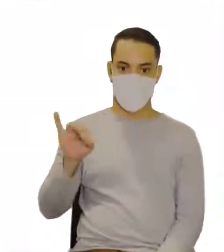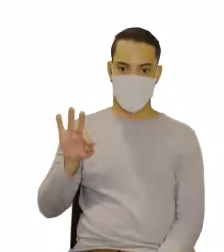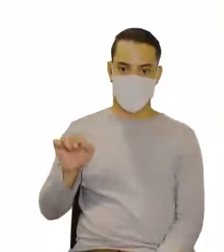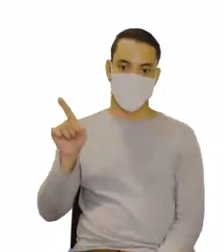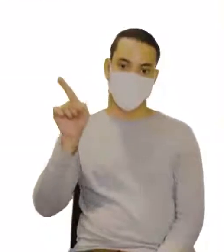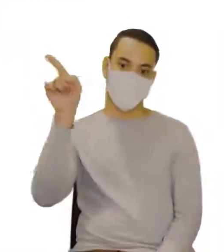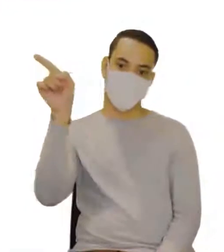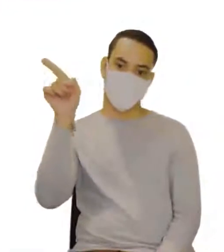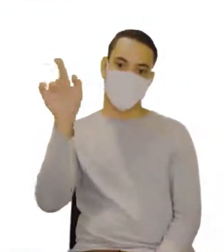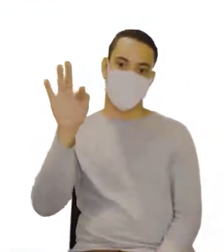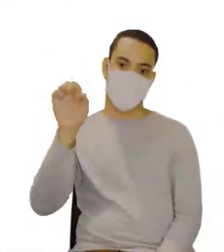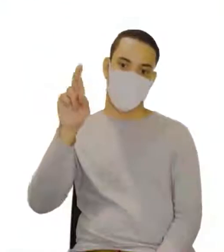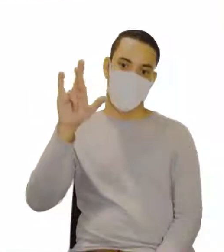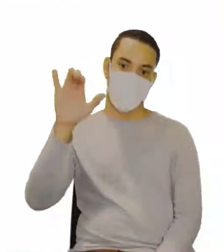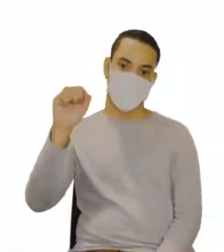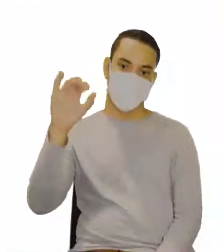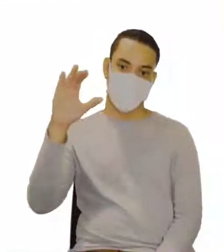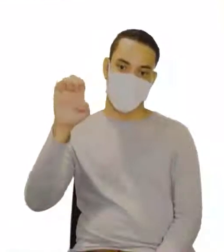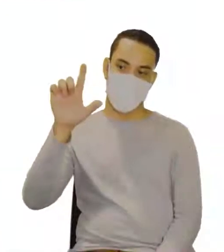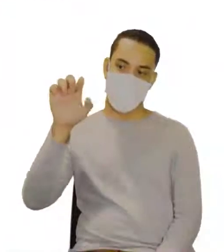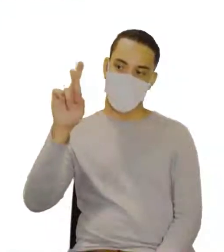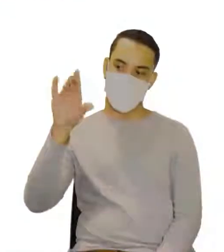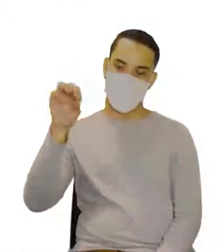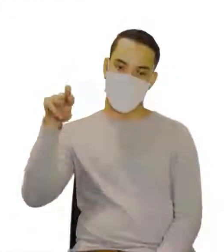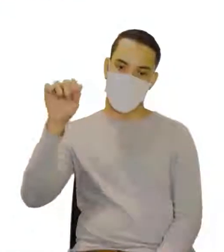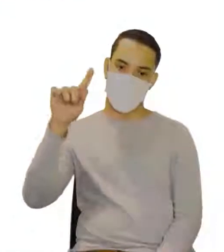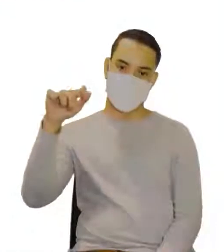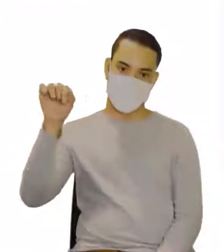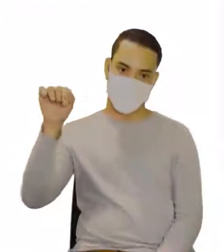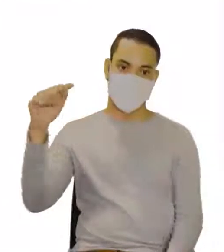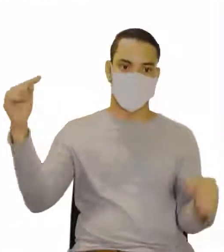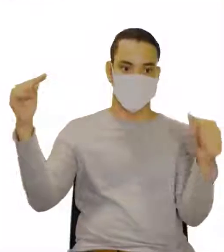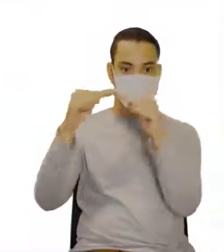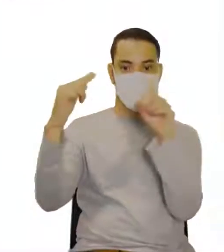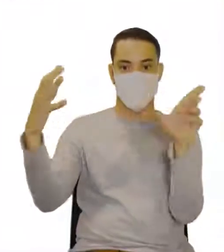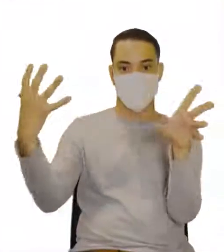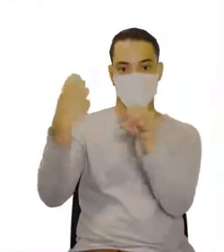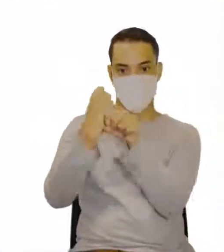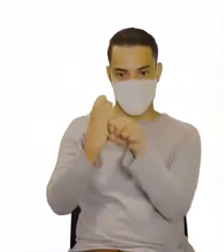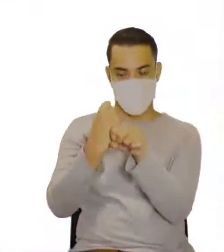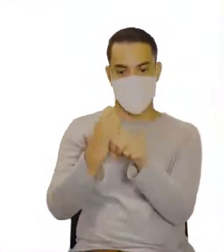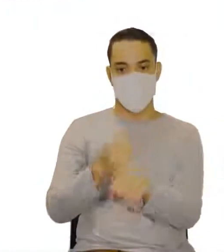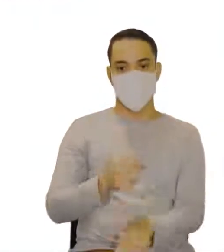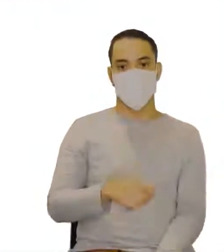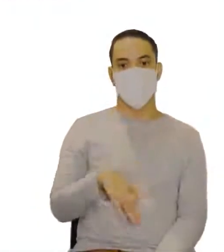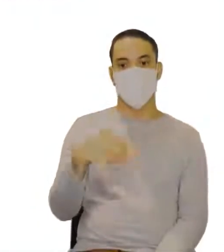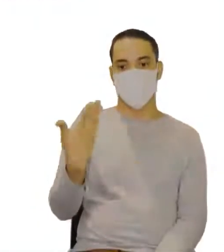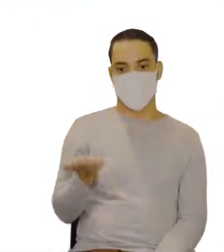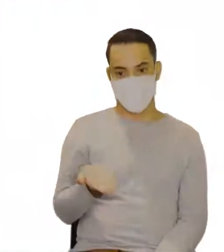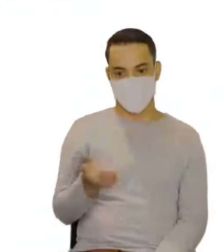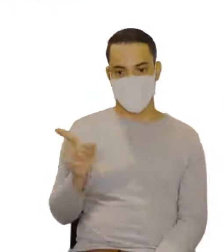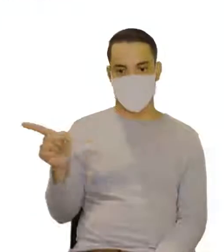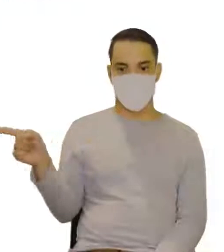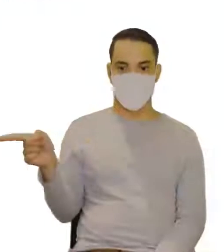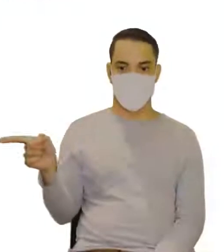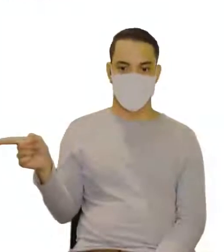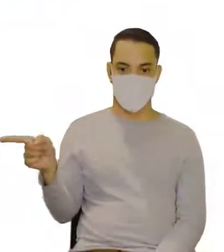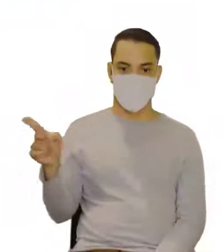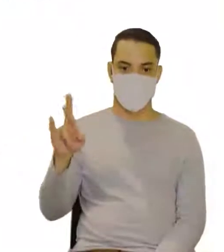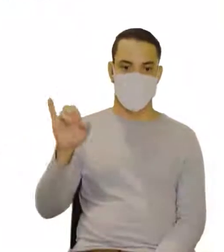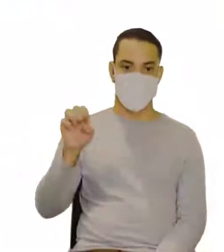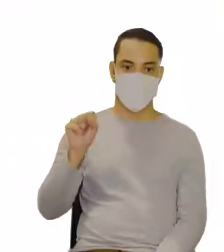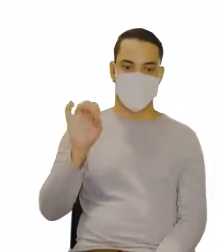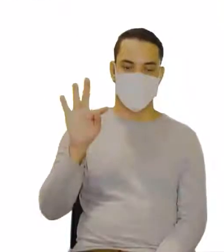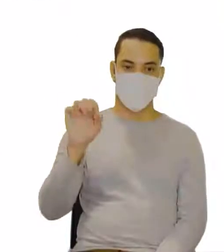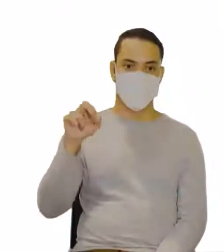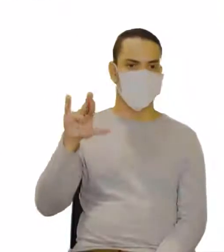força eletromotriz equivalente é a soma das forças eletromotrizes e a resistência equivalente, lembra que